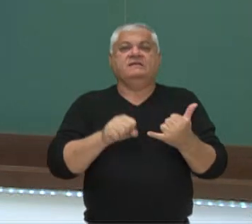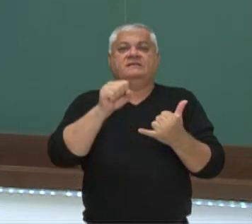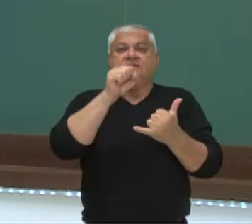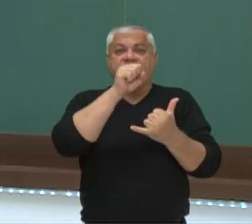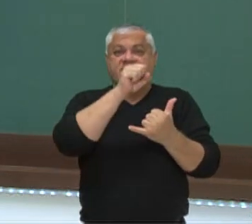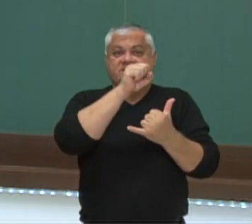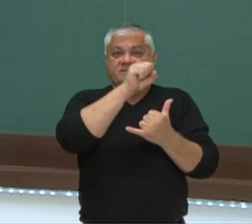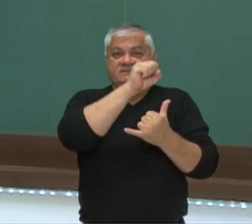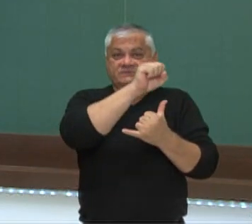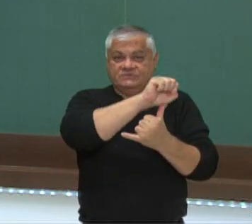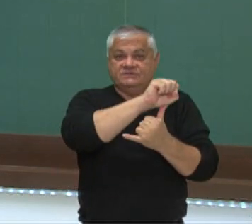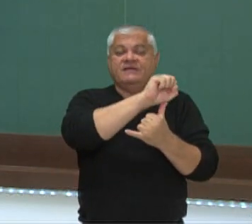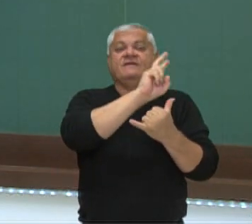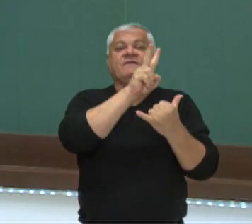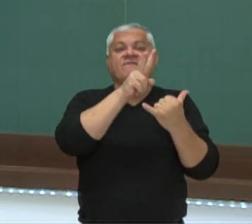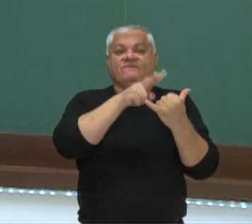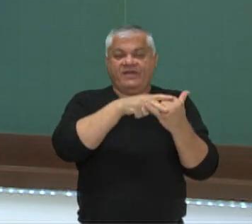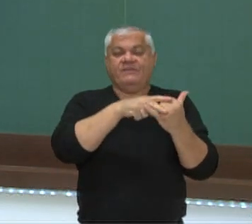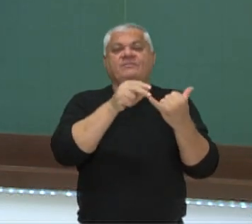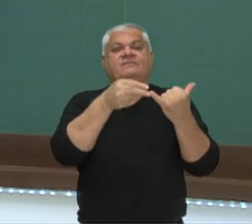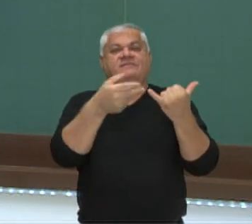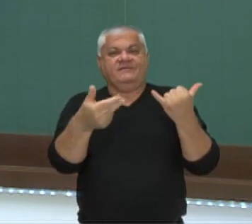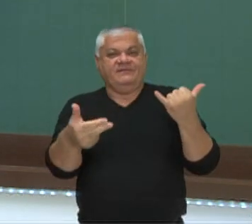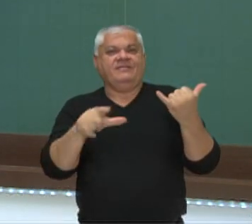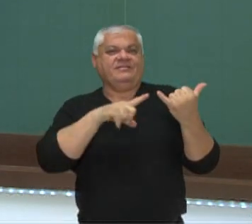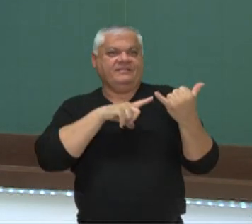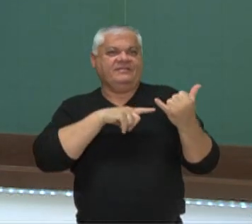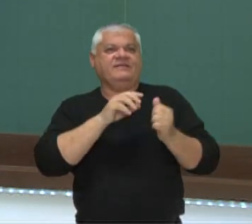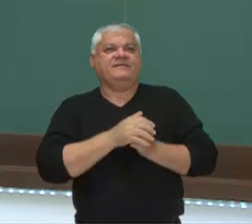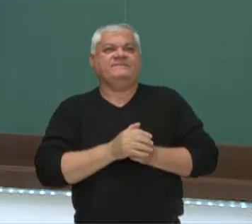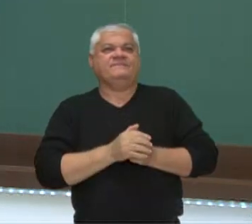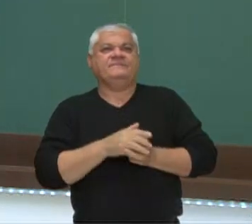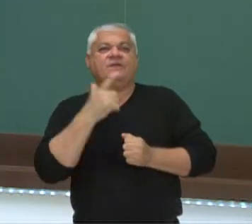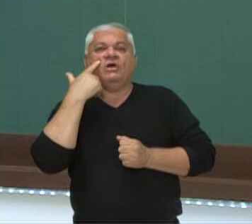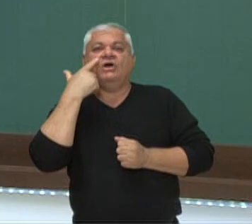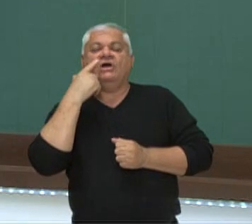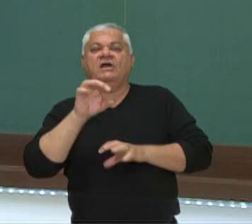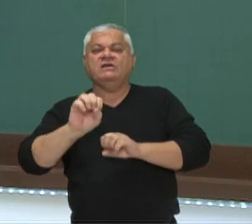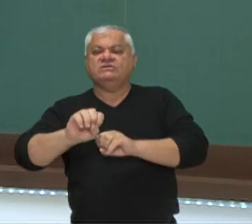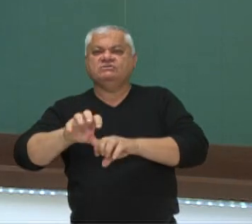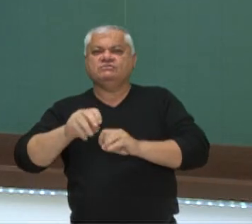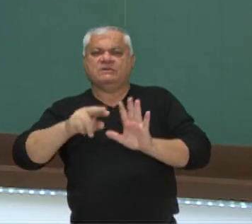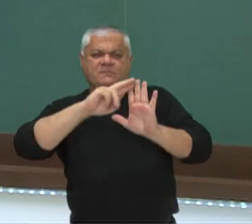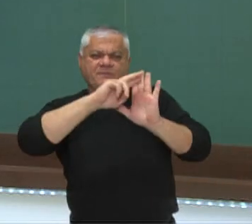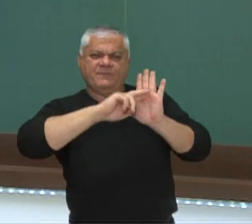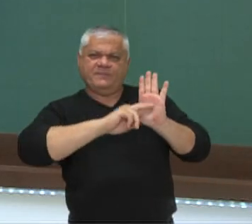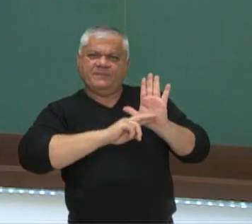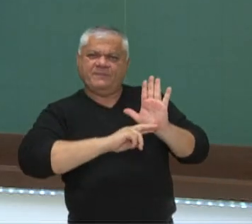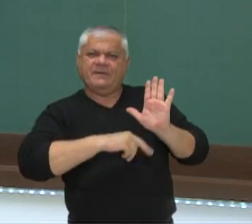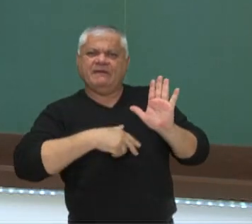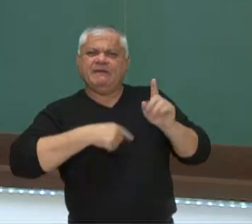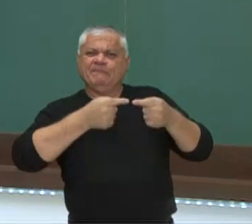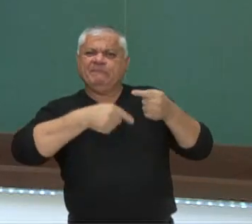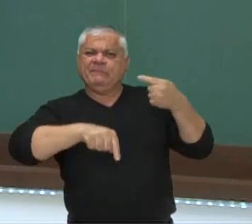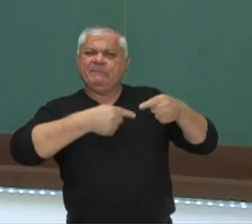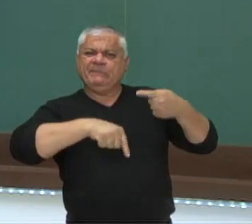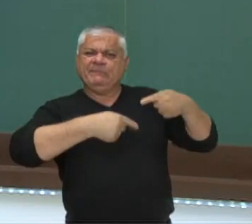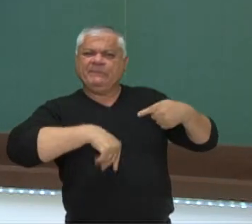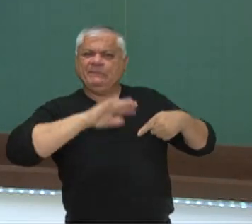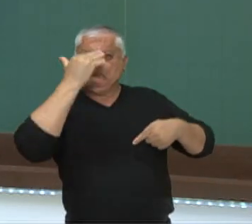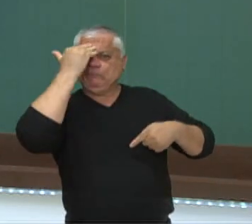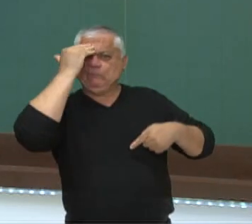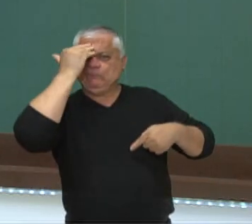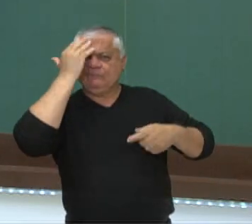é independente sintaticamente. Podemos ver a próxima? Podemos. As instruções estavam